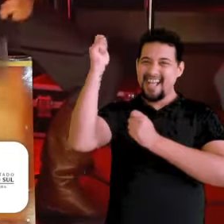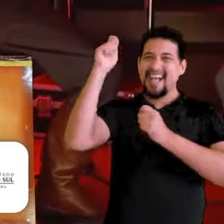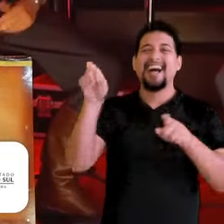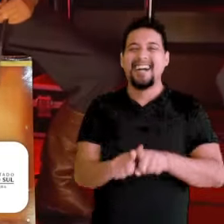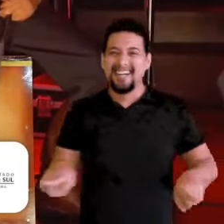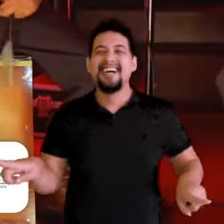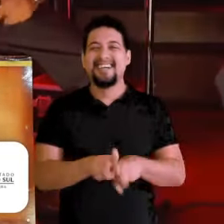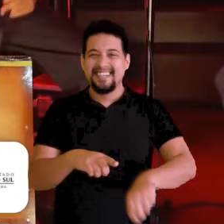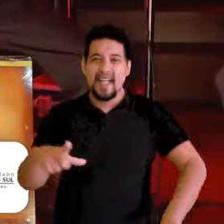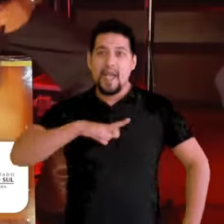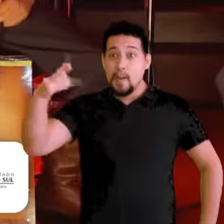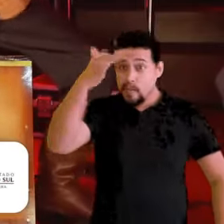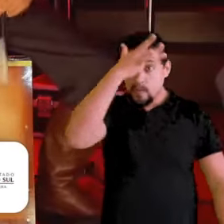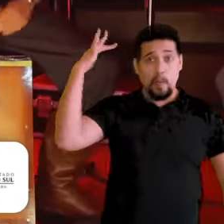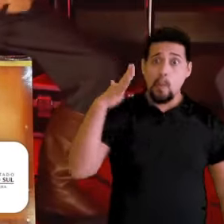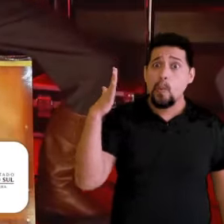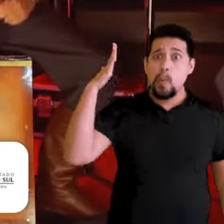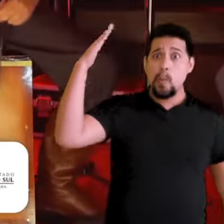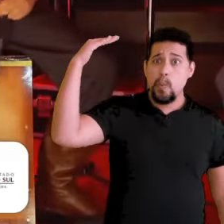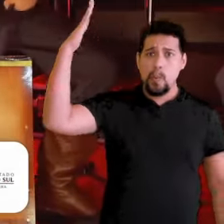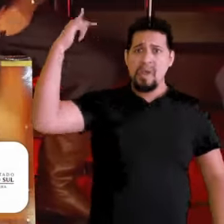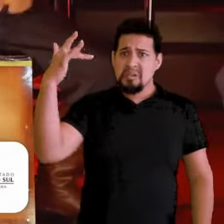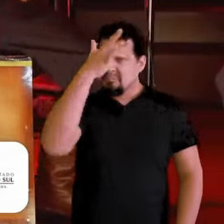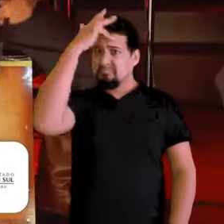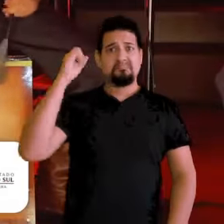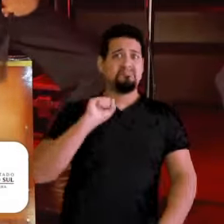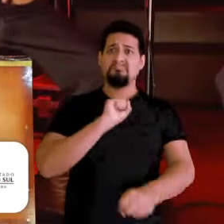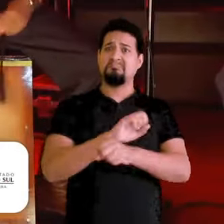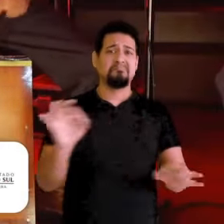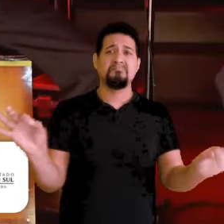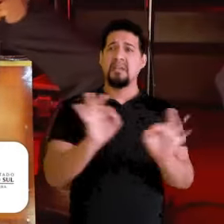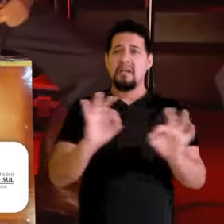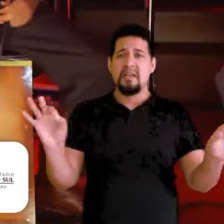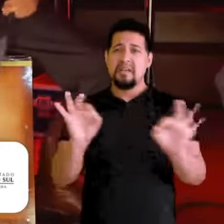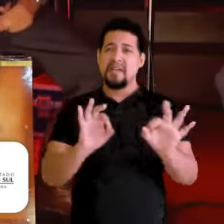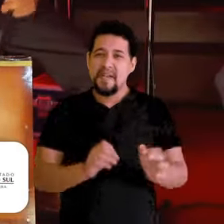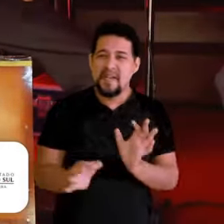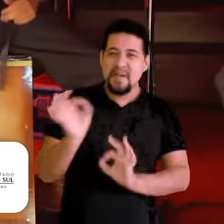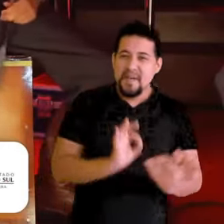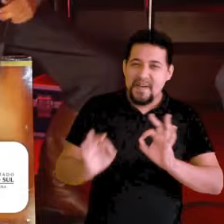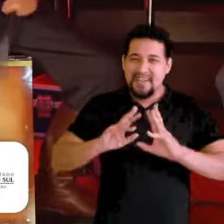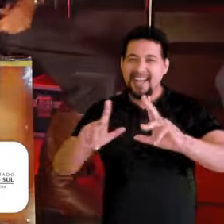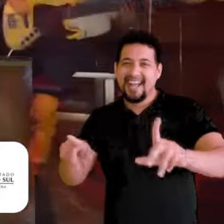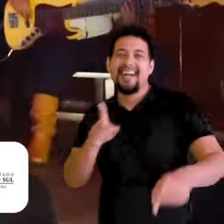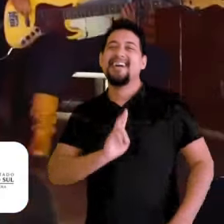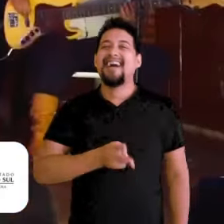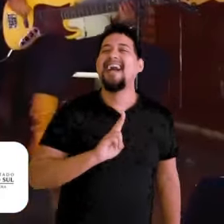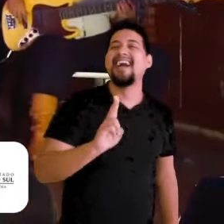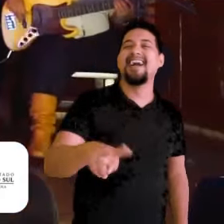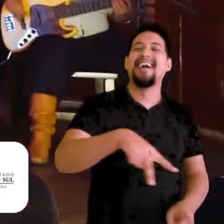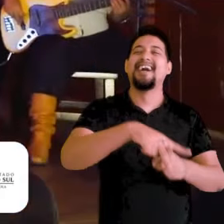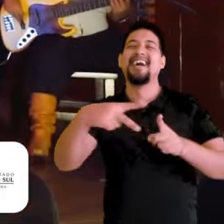rodeio. Aporreado pega fama, se ninguém para no lombo, ginete corrige a monta